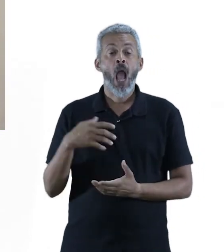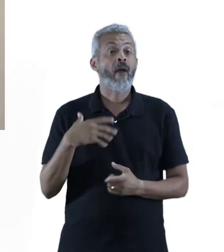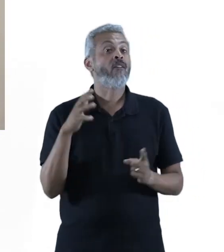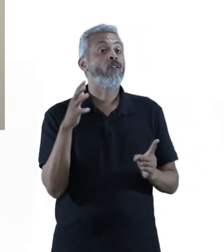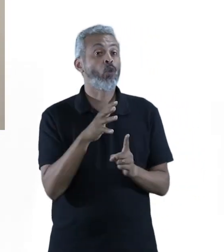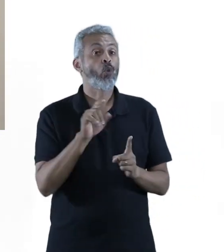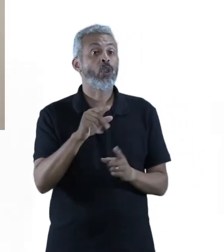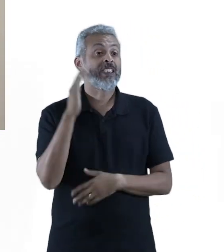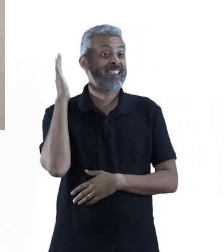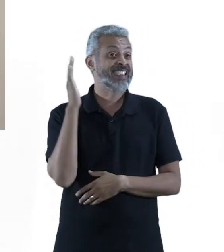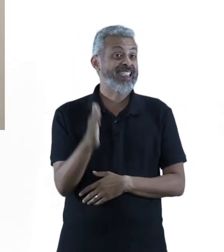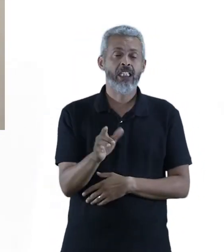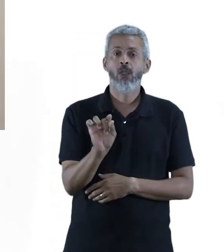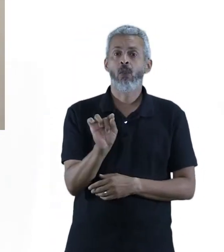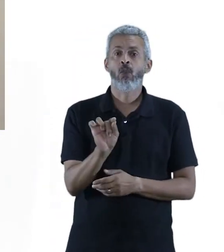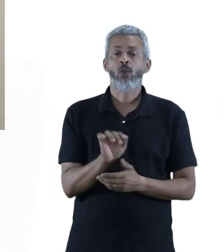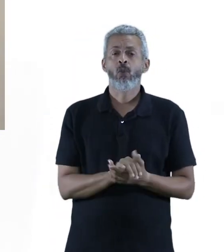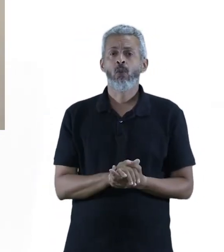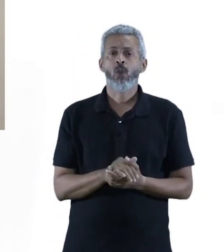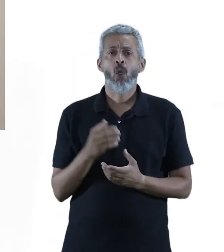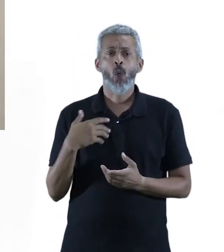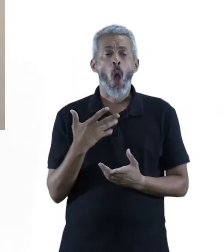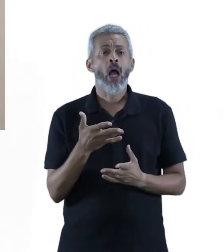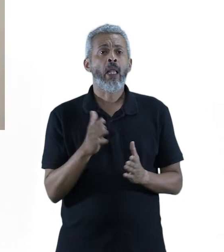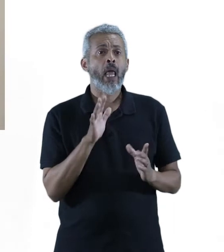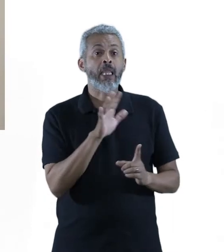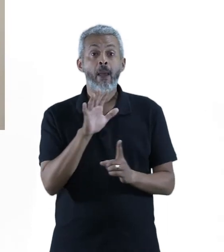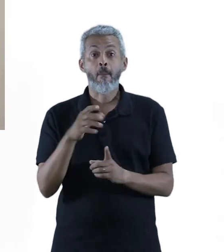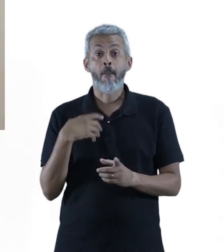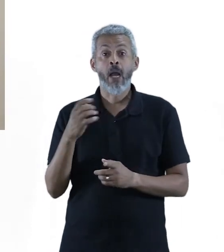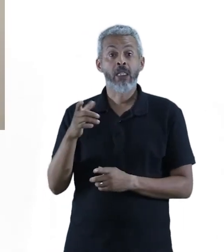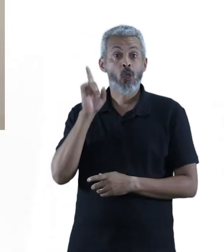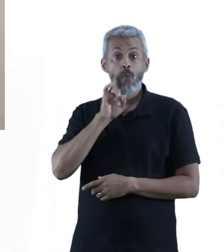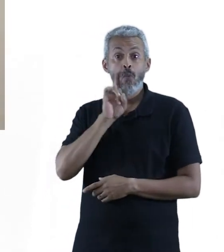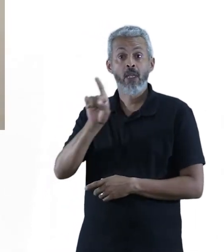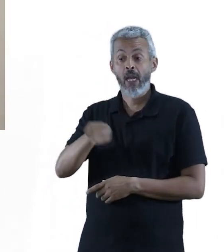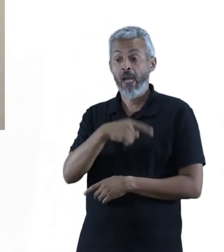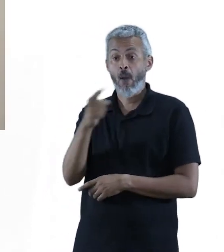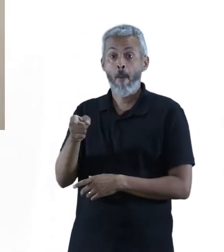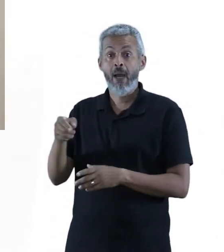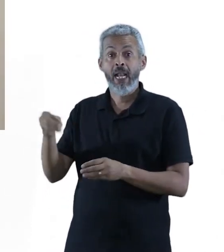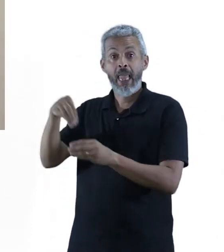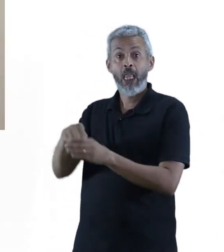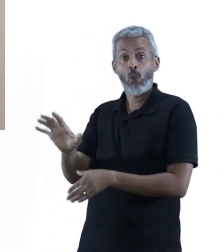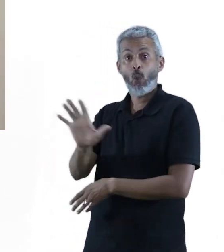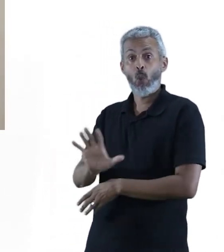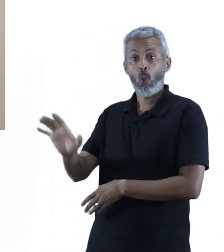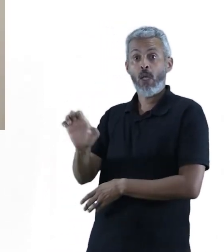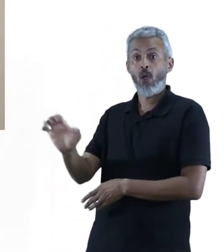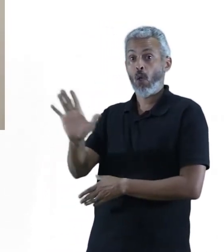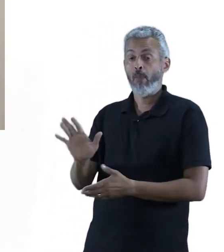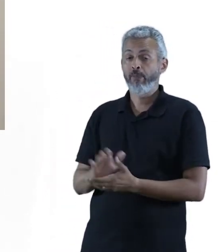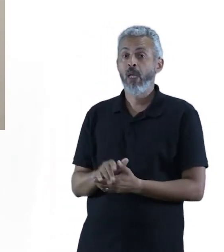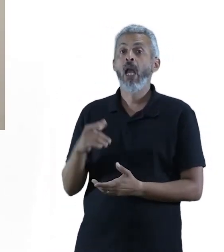Sim. Isso tanto que influenciou diretamente nas demandas norte-americanas para o continente europeu.